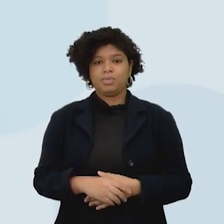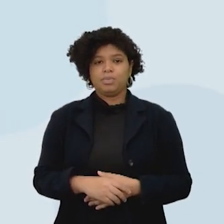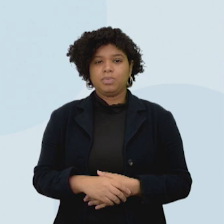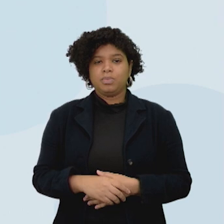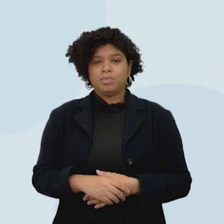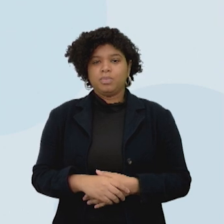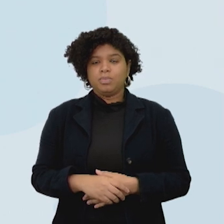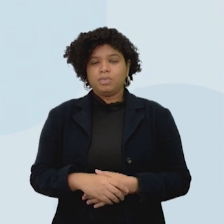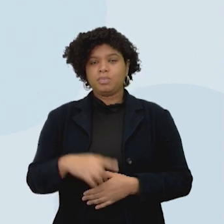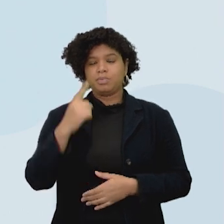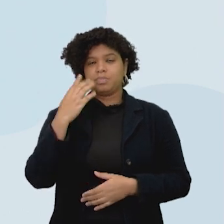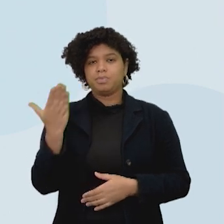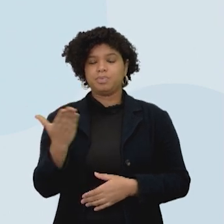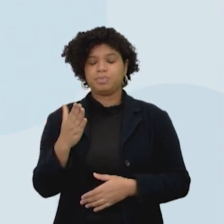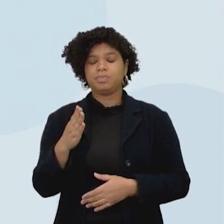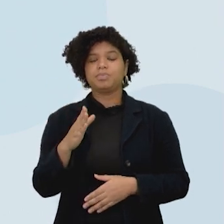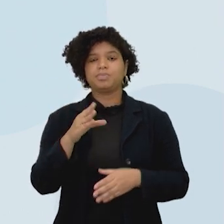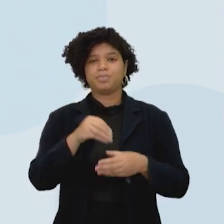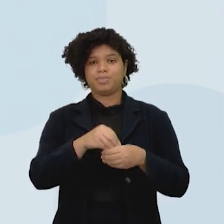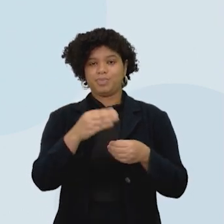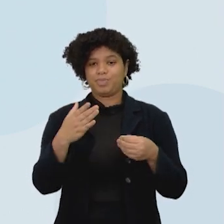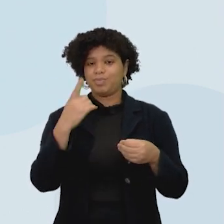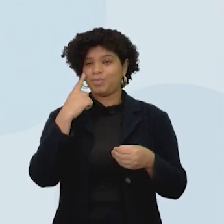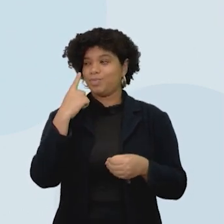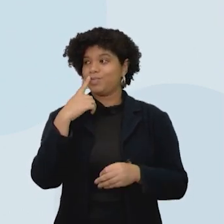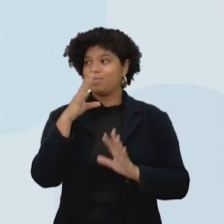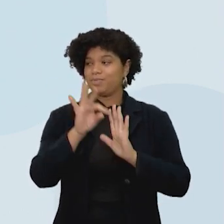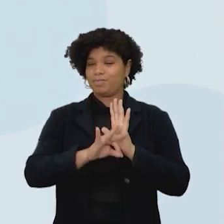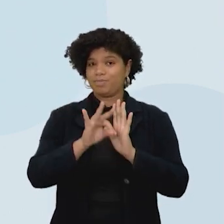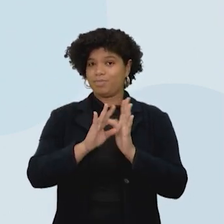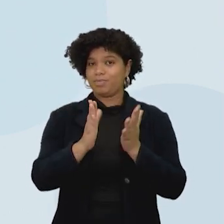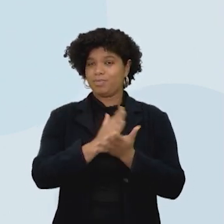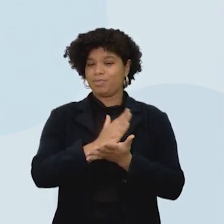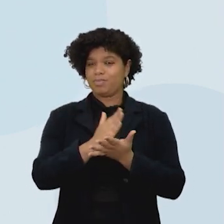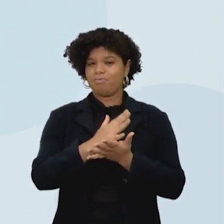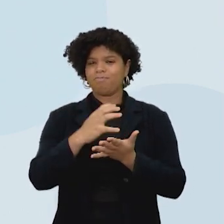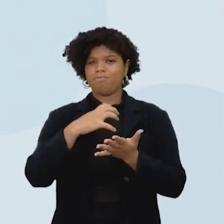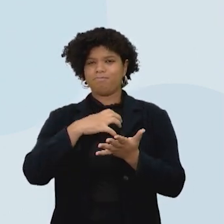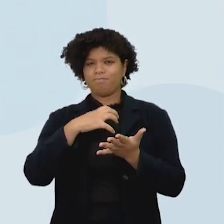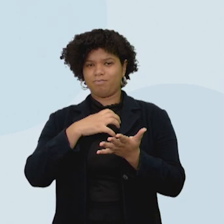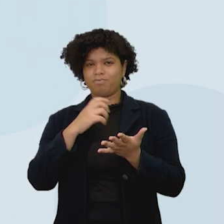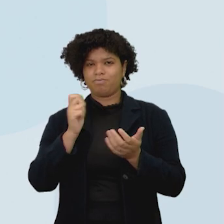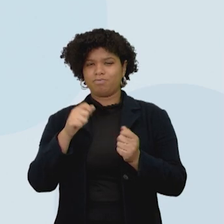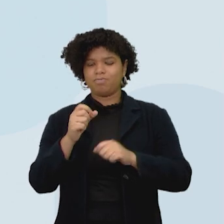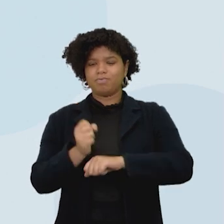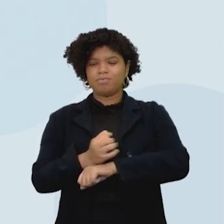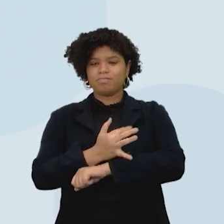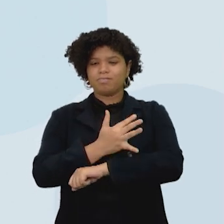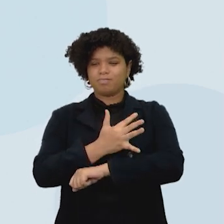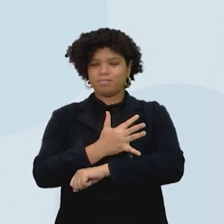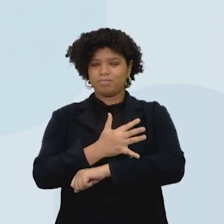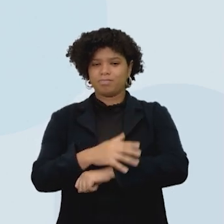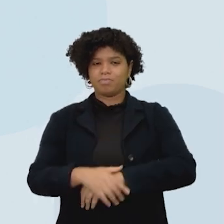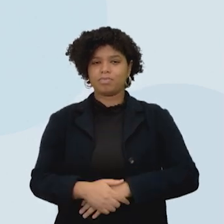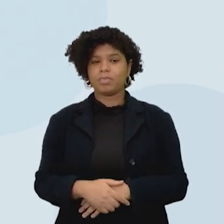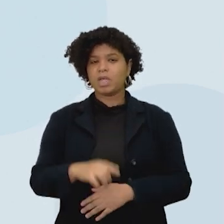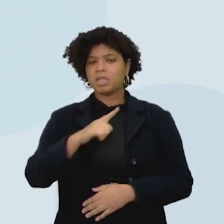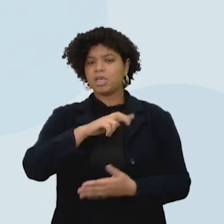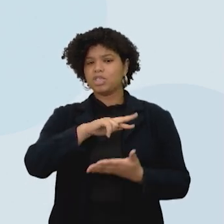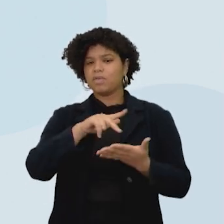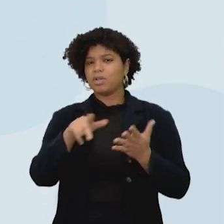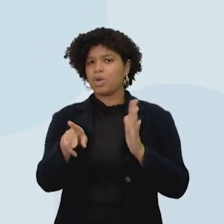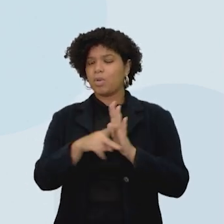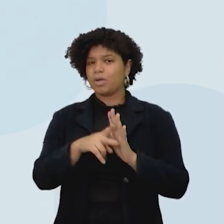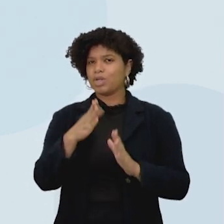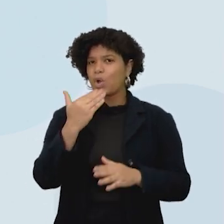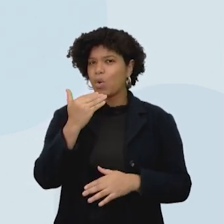Exemplos, o conteúdo, né, da aula de hoje. Exemplos de textos com efeito sinestésico. A sinestesia na alimentação, olha só, agora